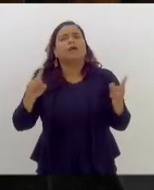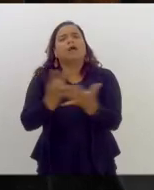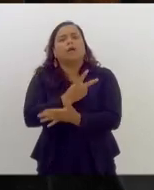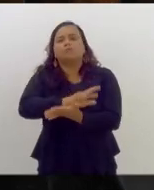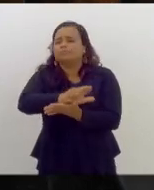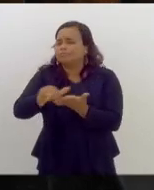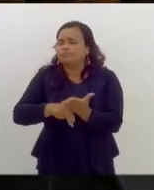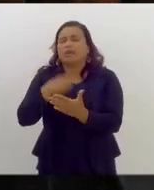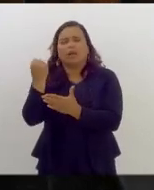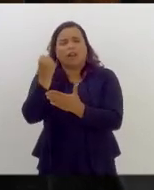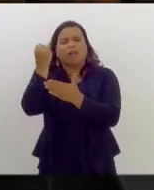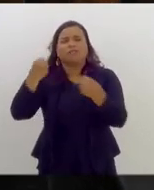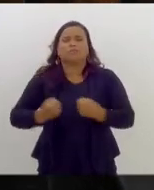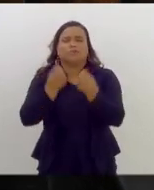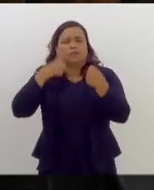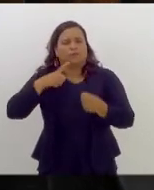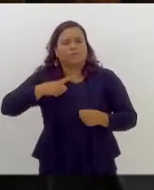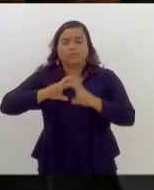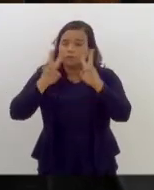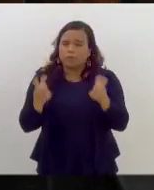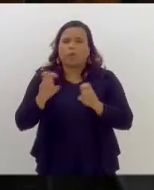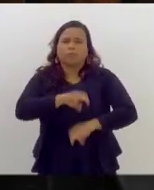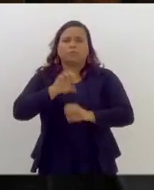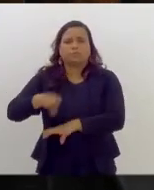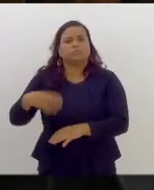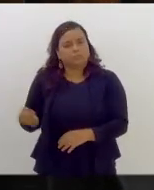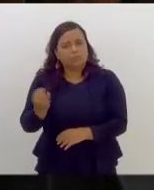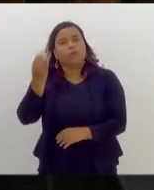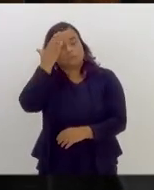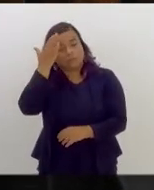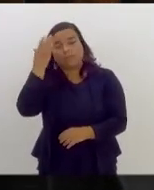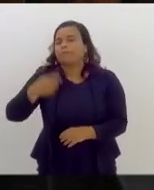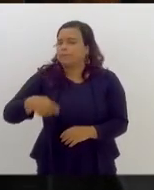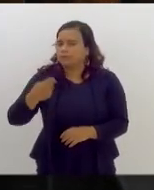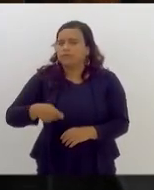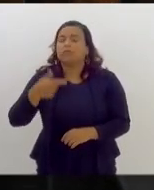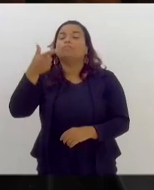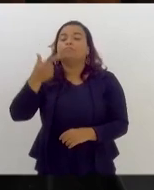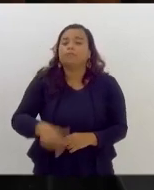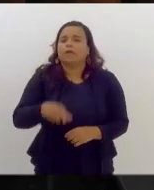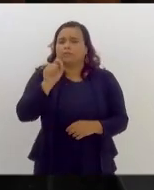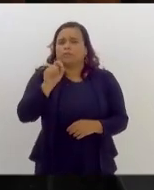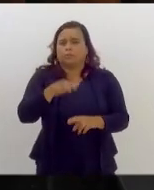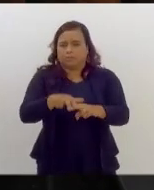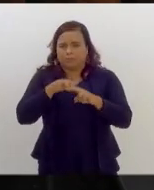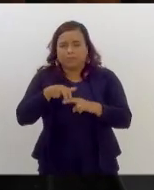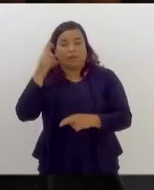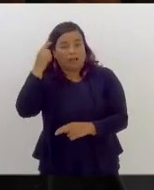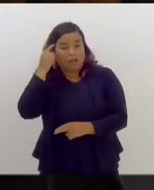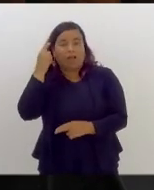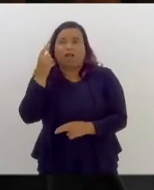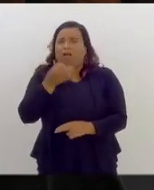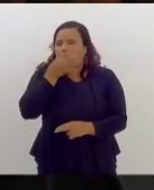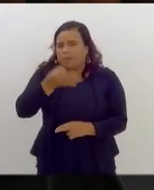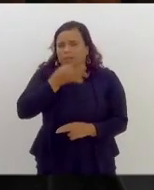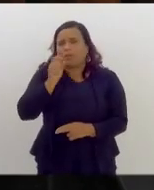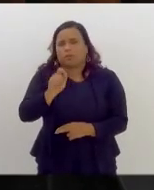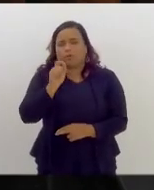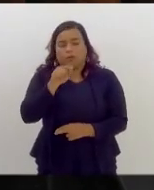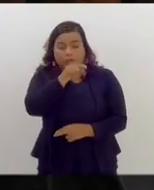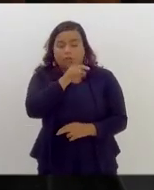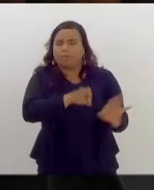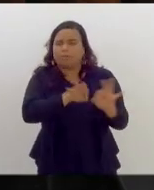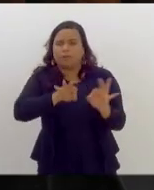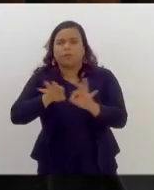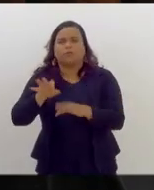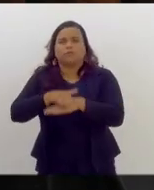muitas coisas graves e impactantes sobre a educação que devem ser levadas em conta. E mais, por isso que eu acho que, inclusive, a vigência desse plano, Luiz